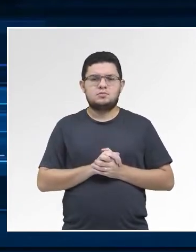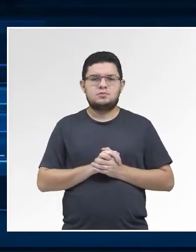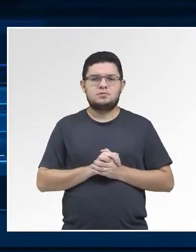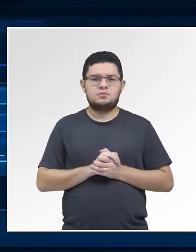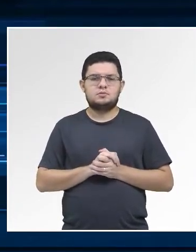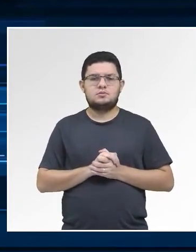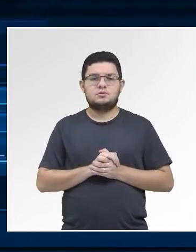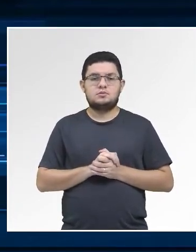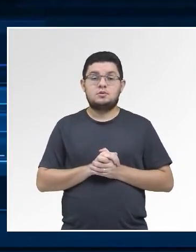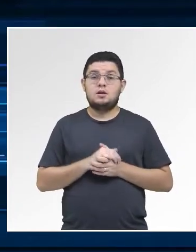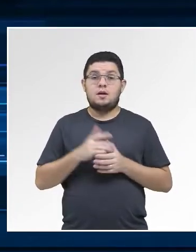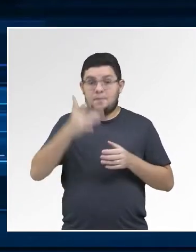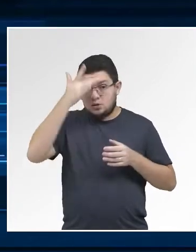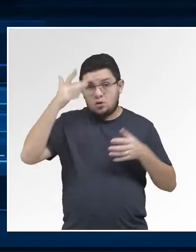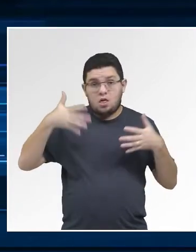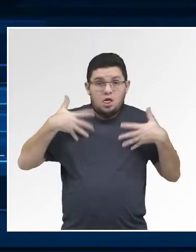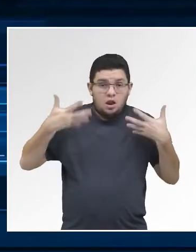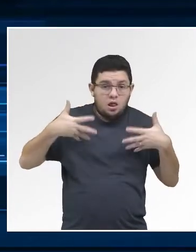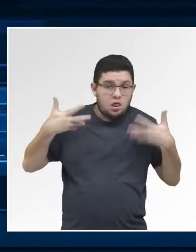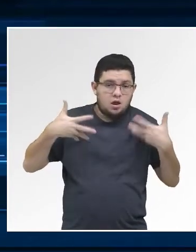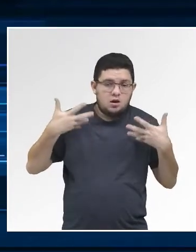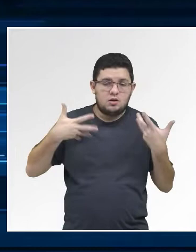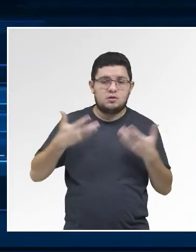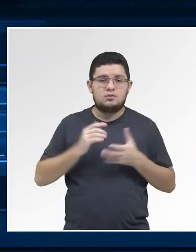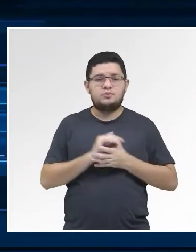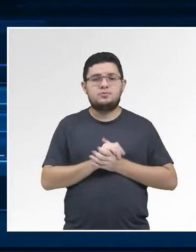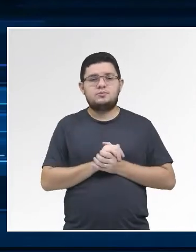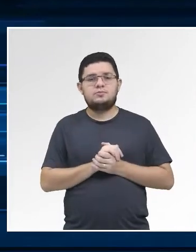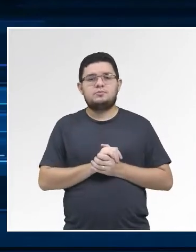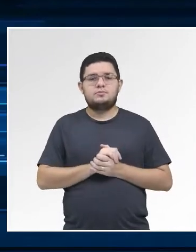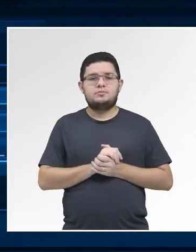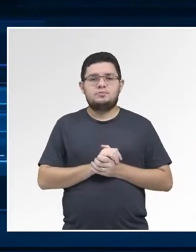Effusive, entusiasmado.